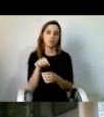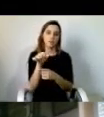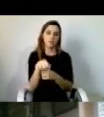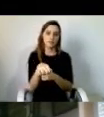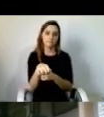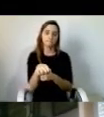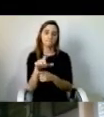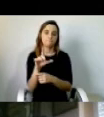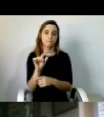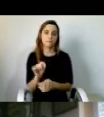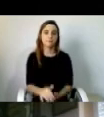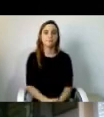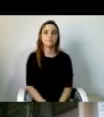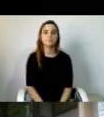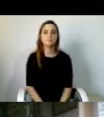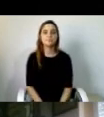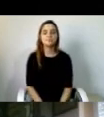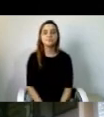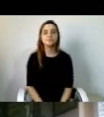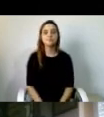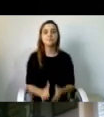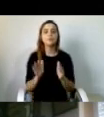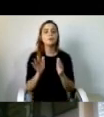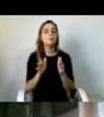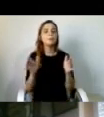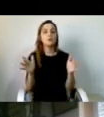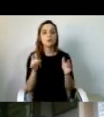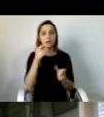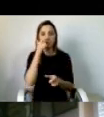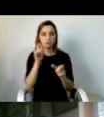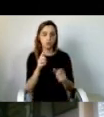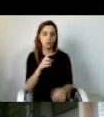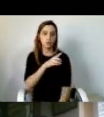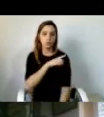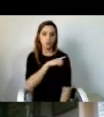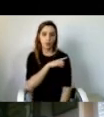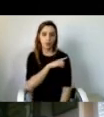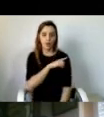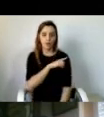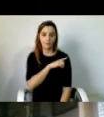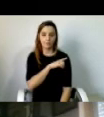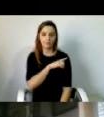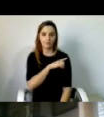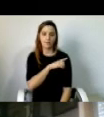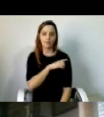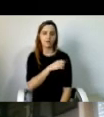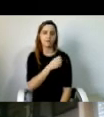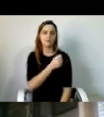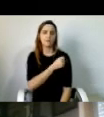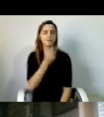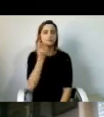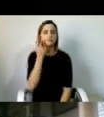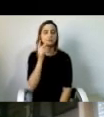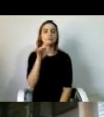expressão. A maioria destas pessoas eram solteiras, viviam com outras pessoas,